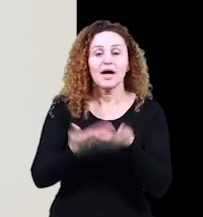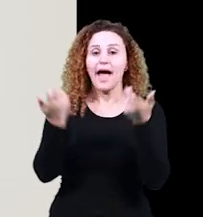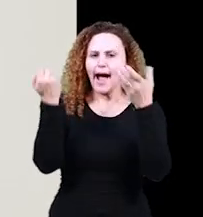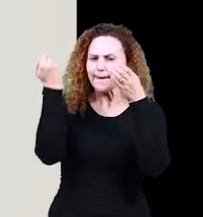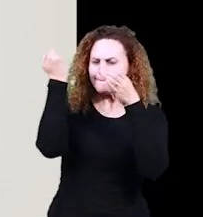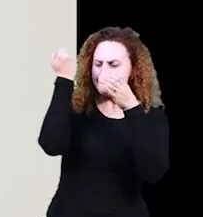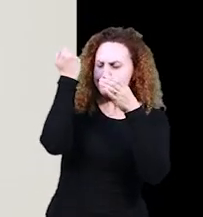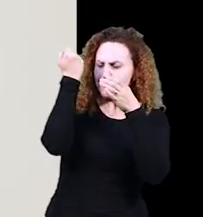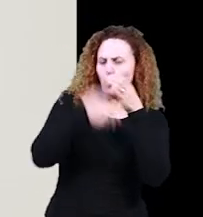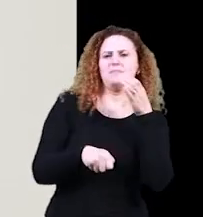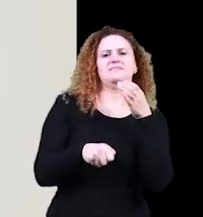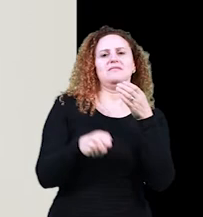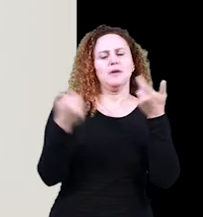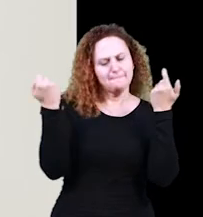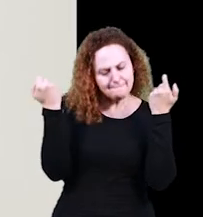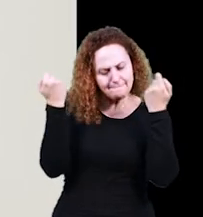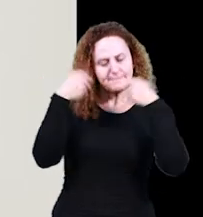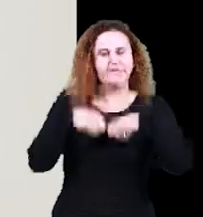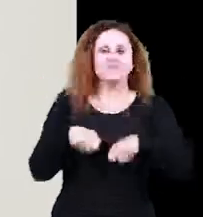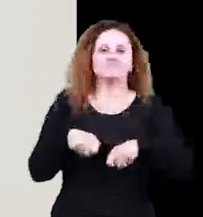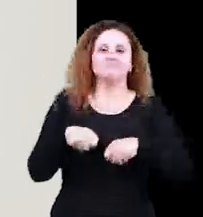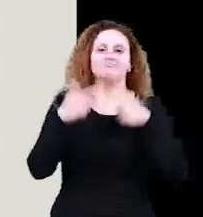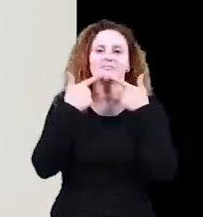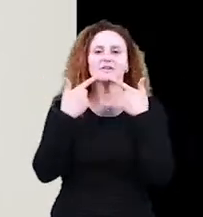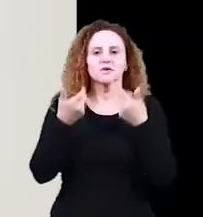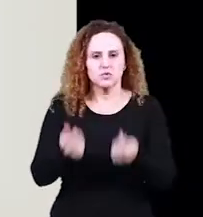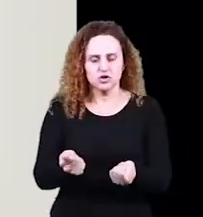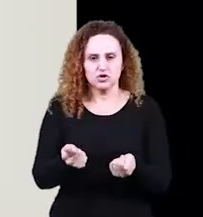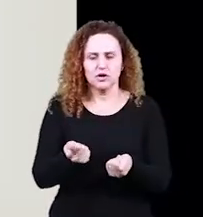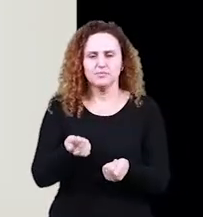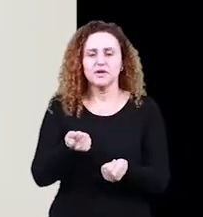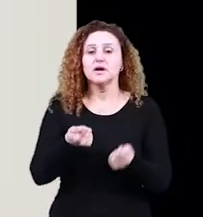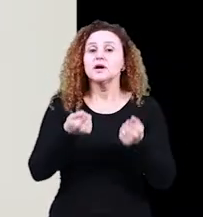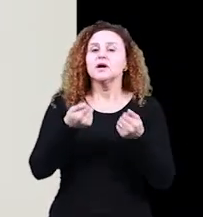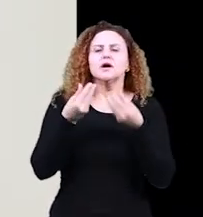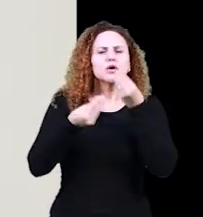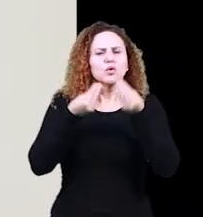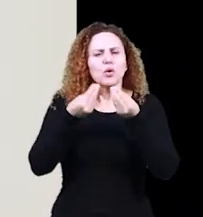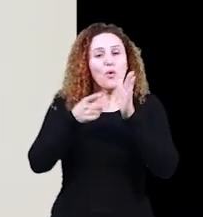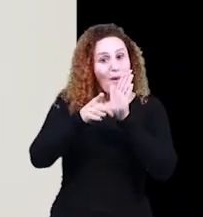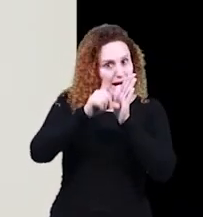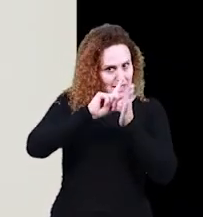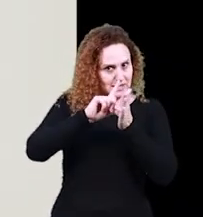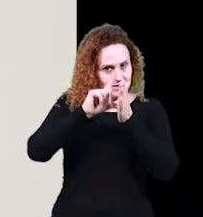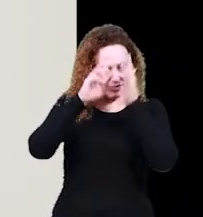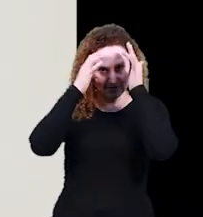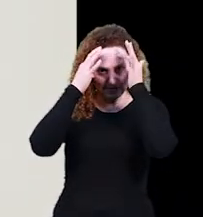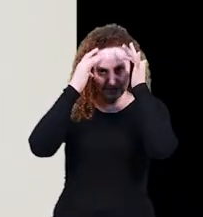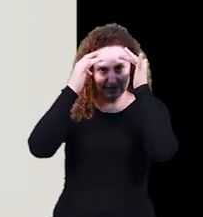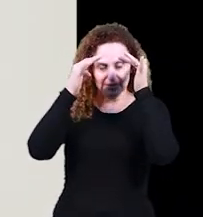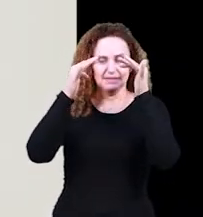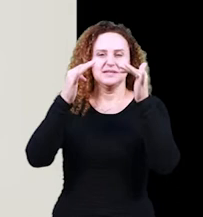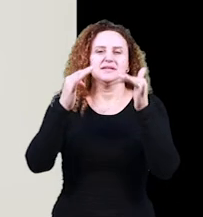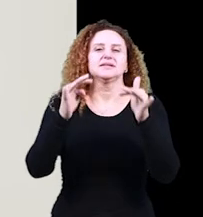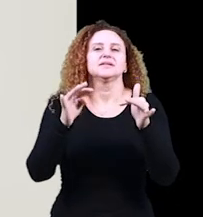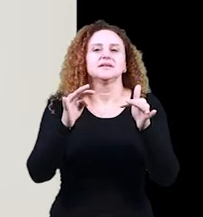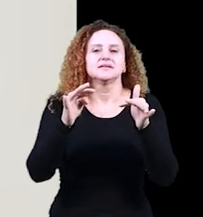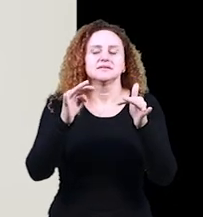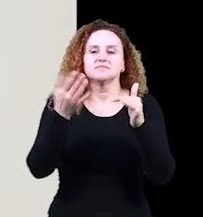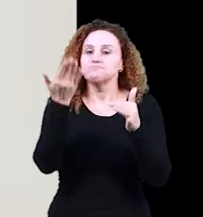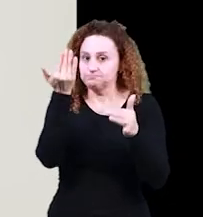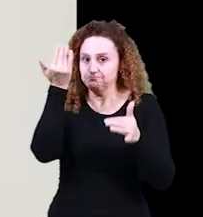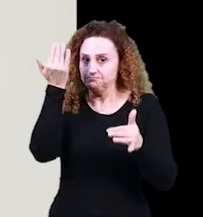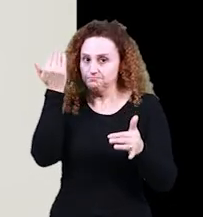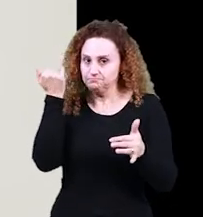competência linguística né então é como nós temos no estruturalismo objeto de estudo do estruturalismo é a